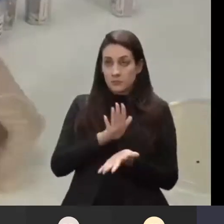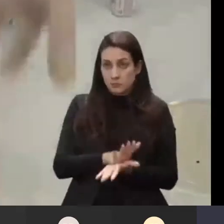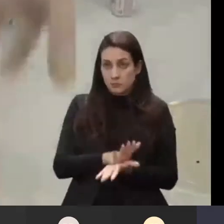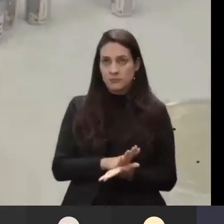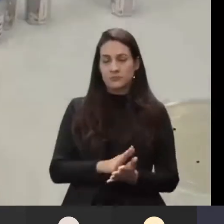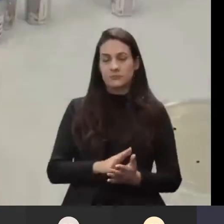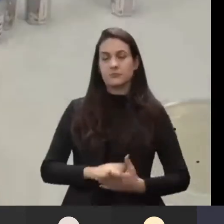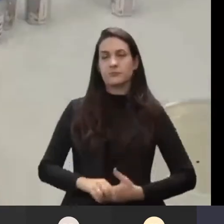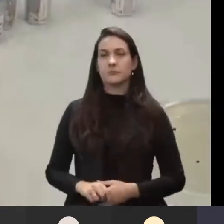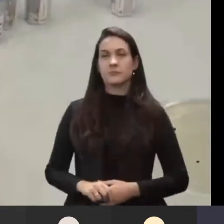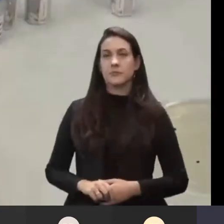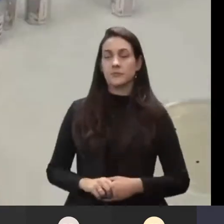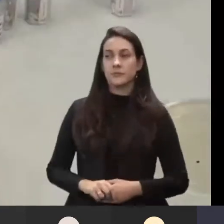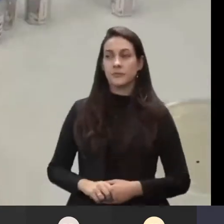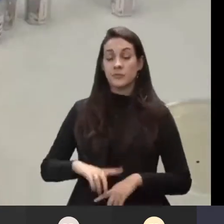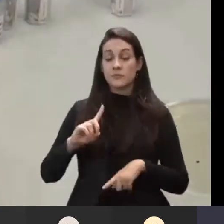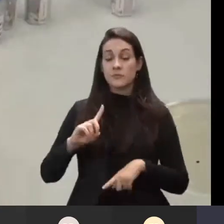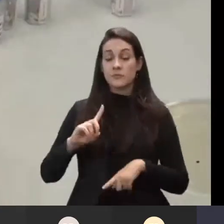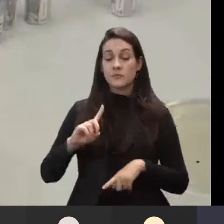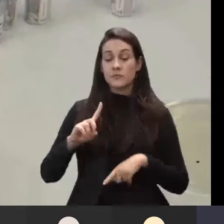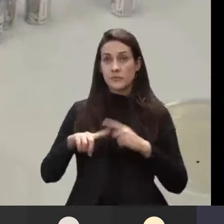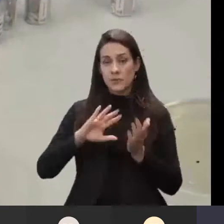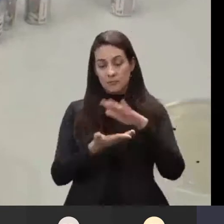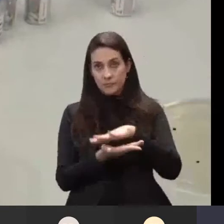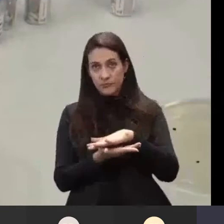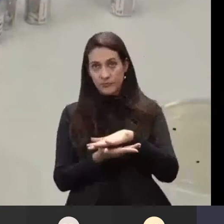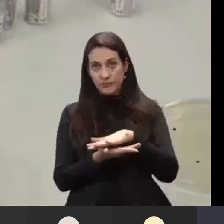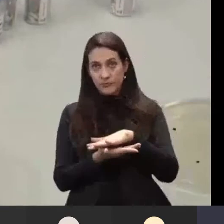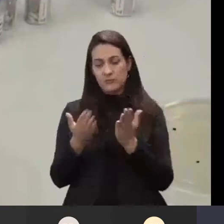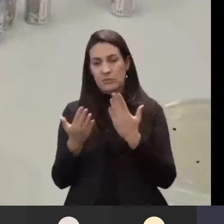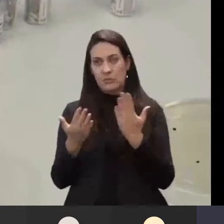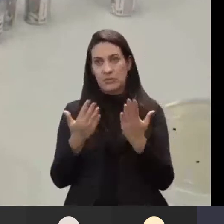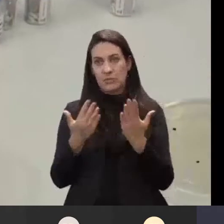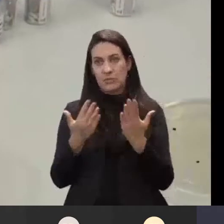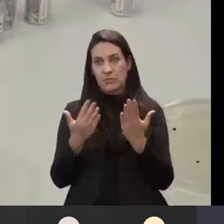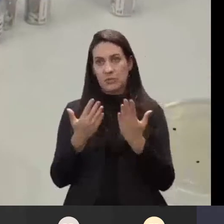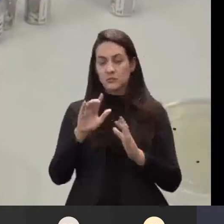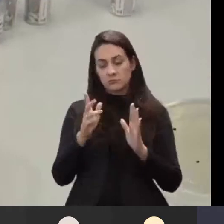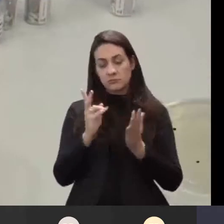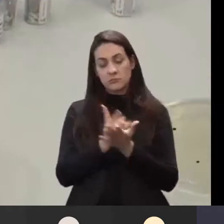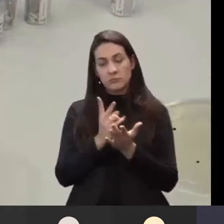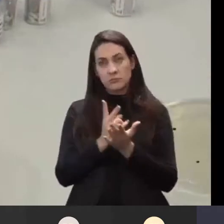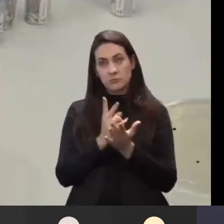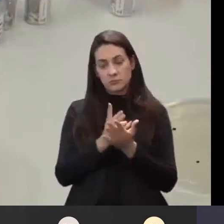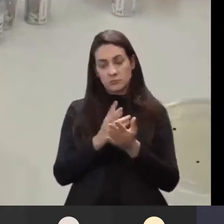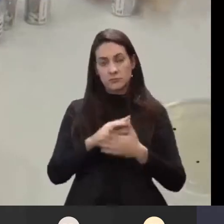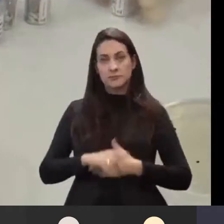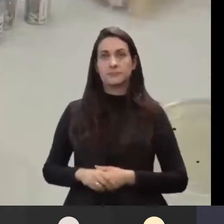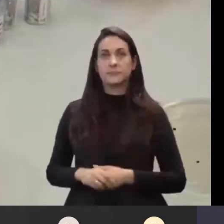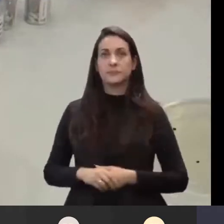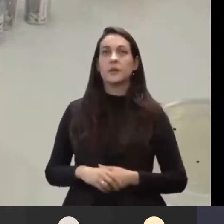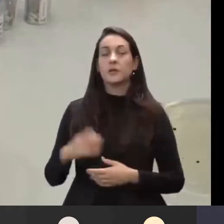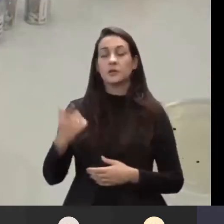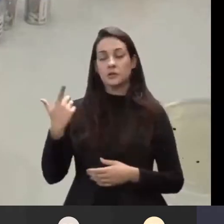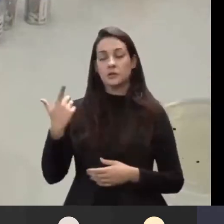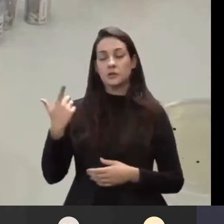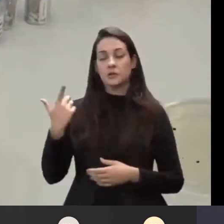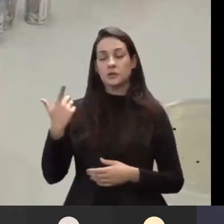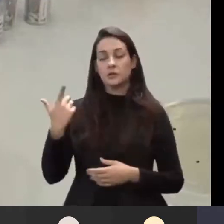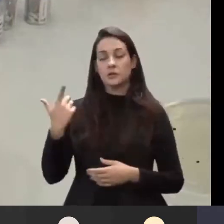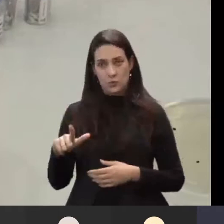quando ele for para a estufa, a placa vai ficar com um fundo para cima e aí então o antibiótico ele pode cair. E aí você vai flambar a